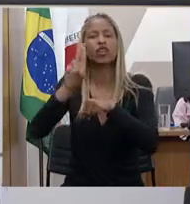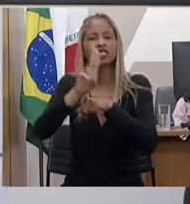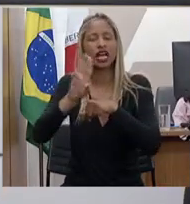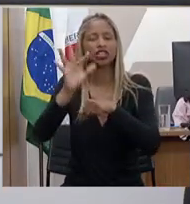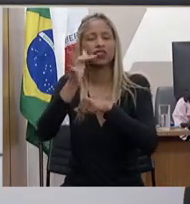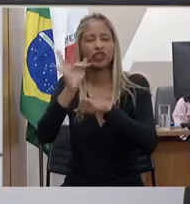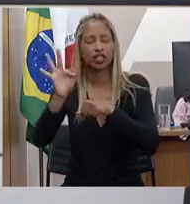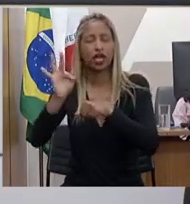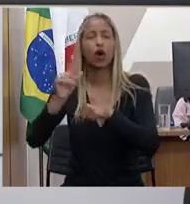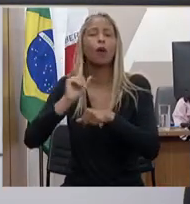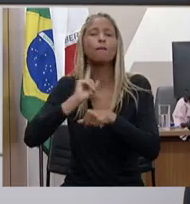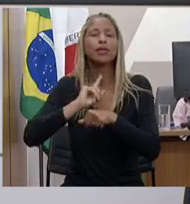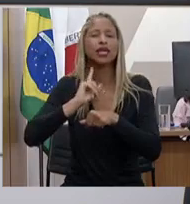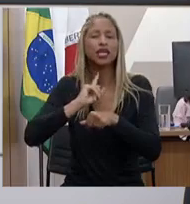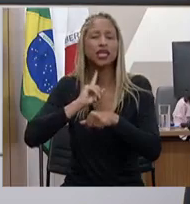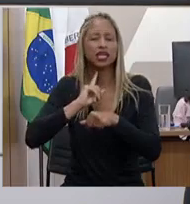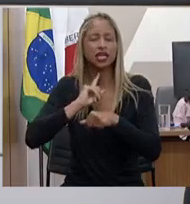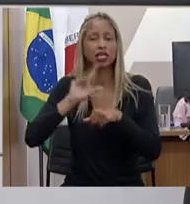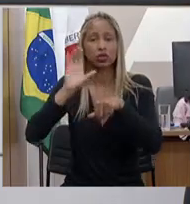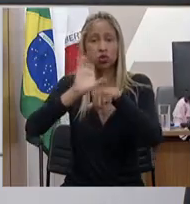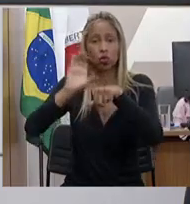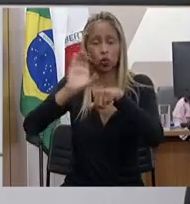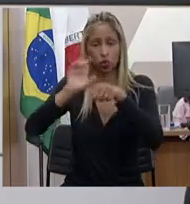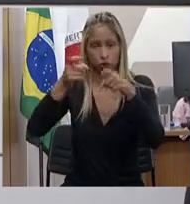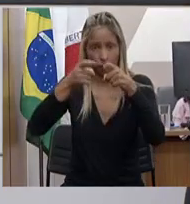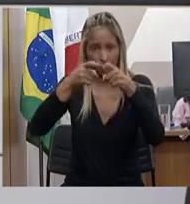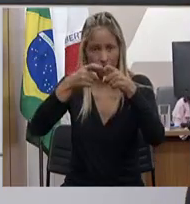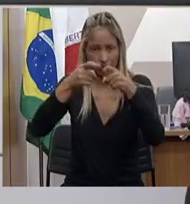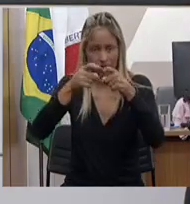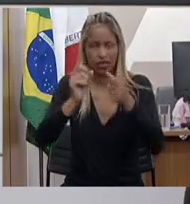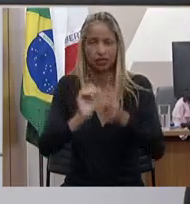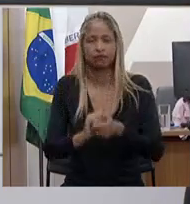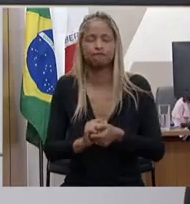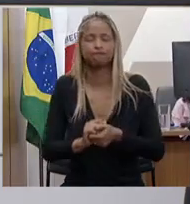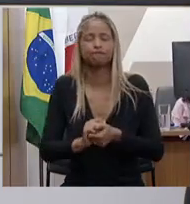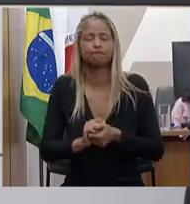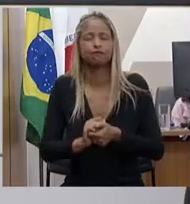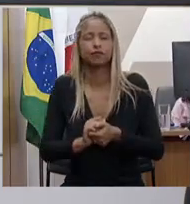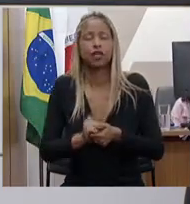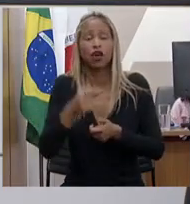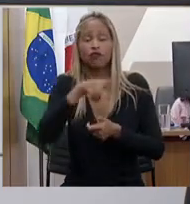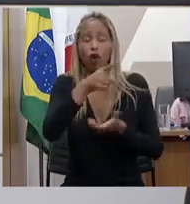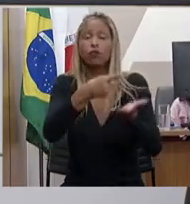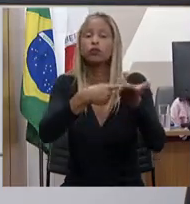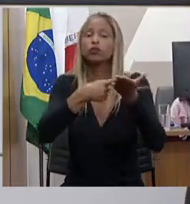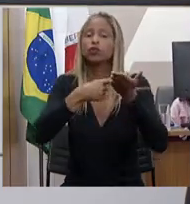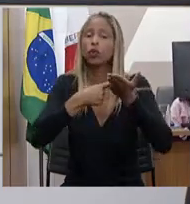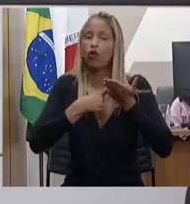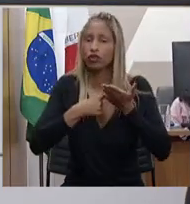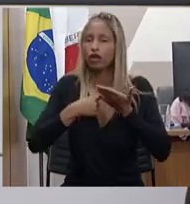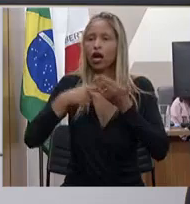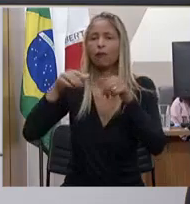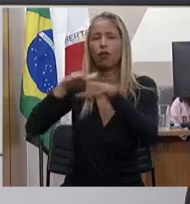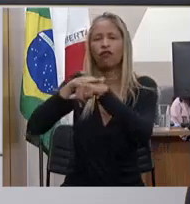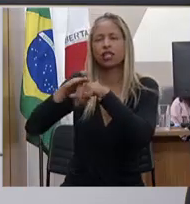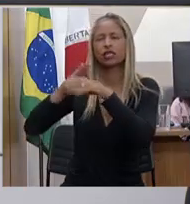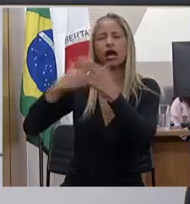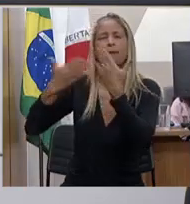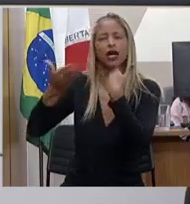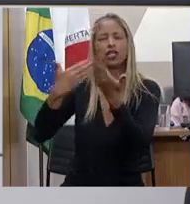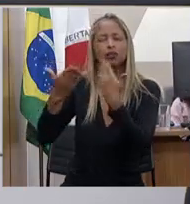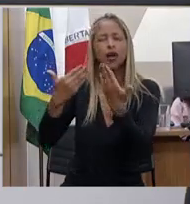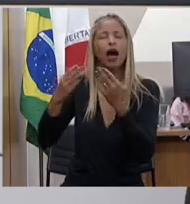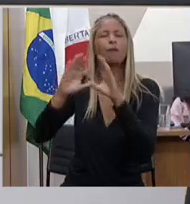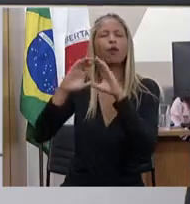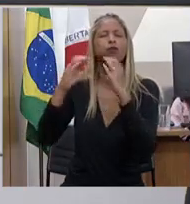Minas Gerais no curso de medicina Calazans e fomos convidados para um debate com os residentes que estavam